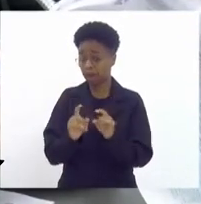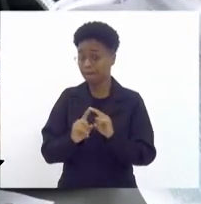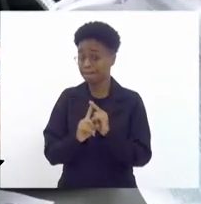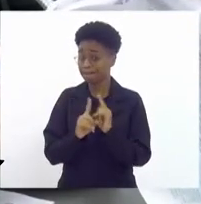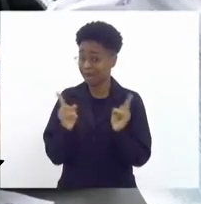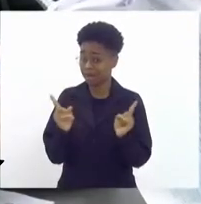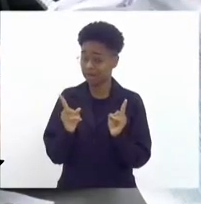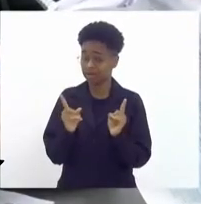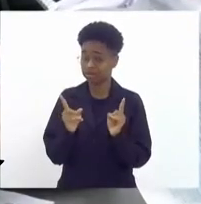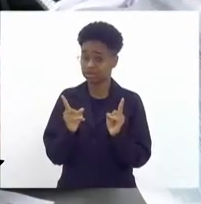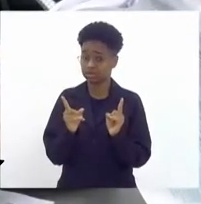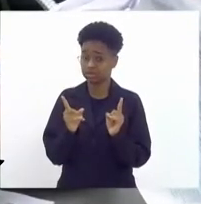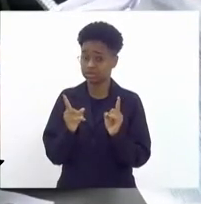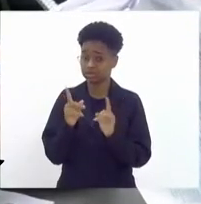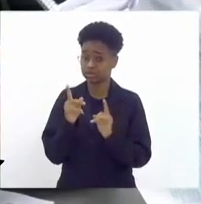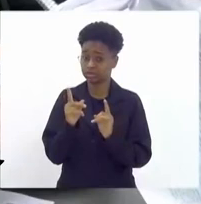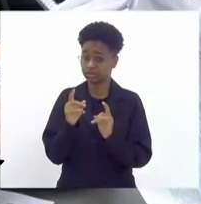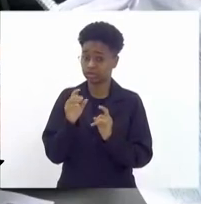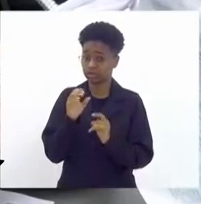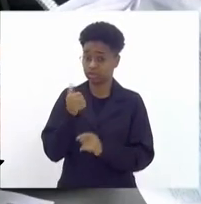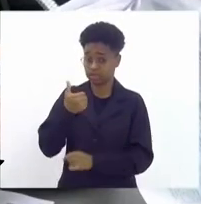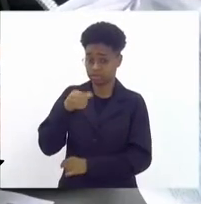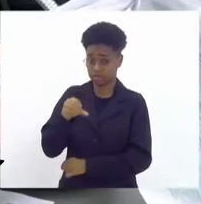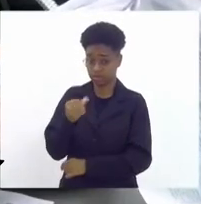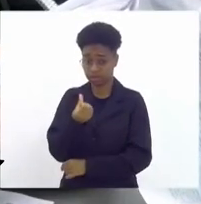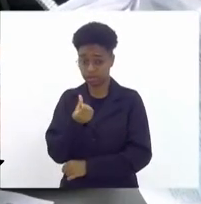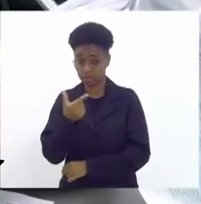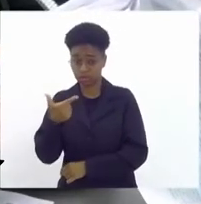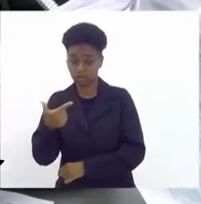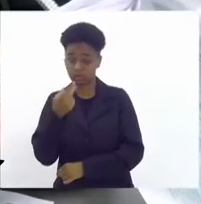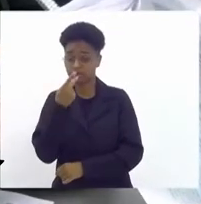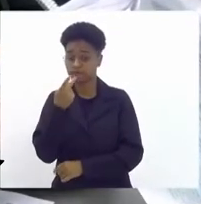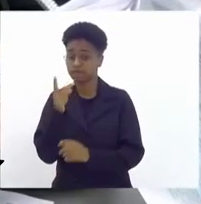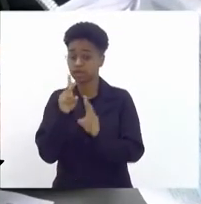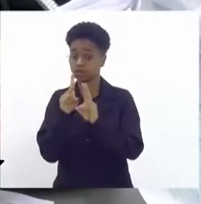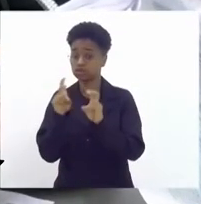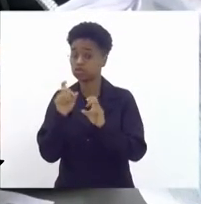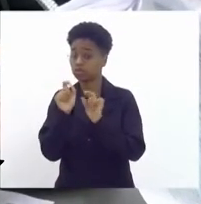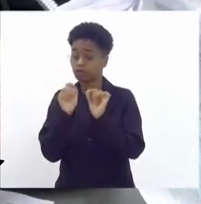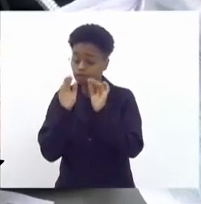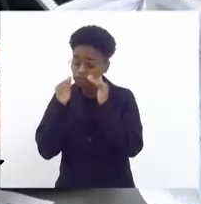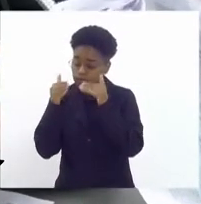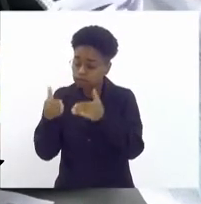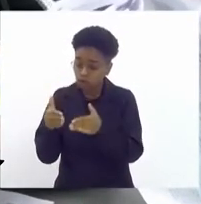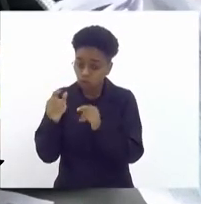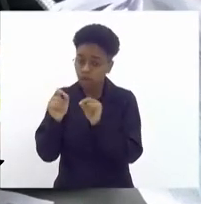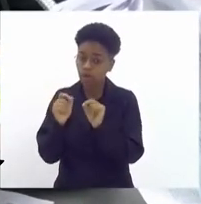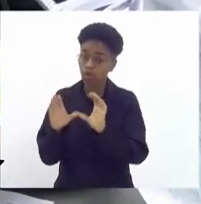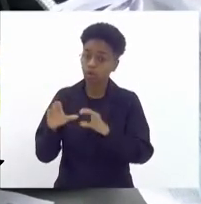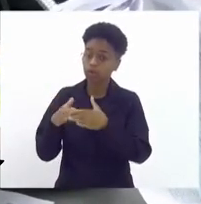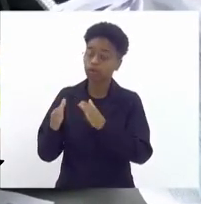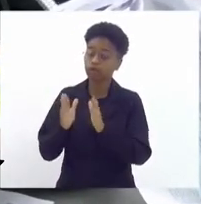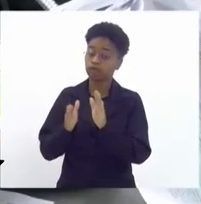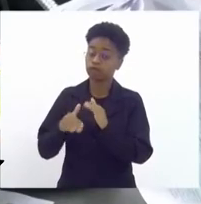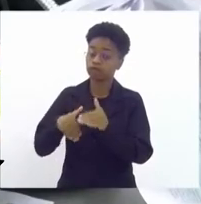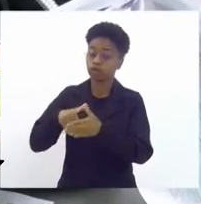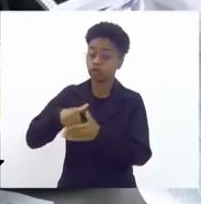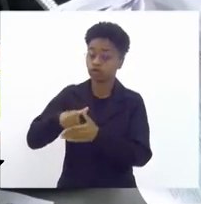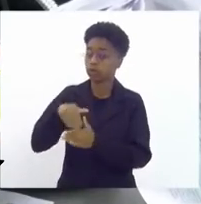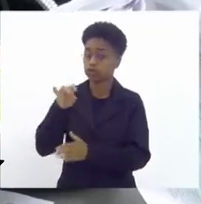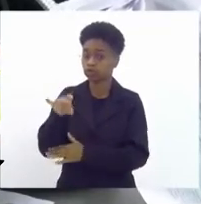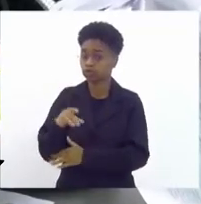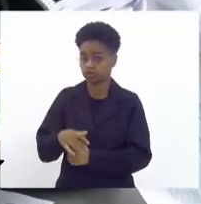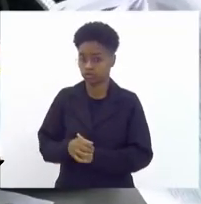que o PL 1962 ele faz menção exclusivamente a clubes de futebol. E